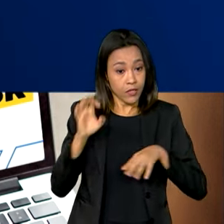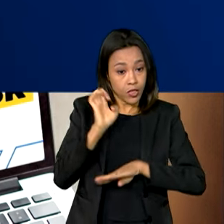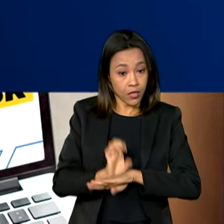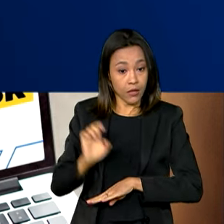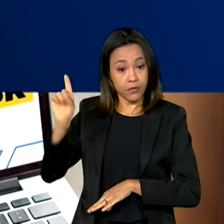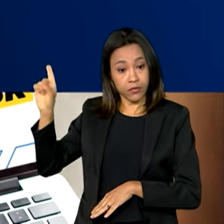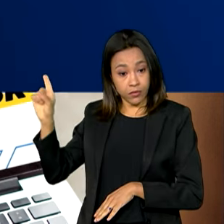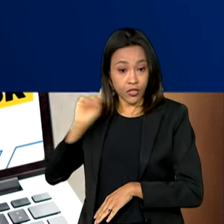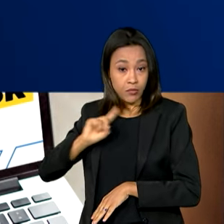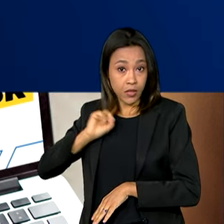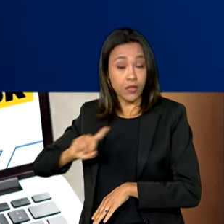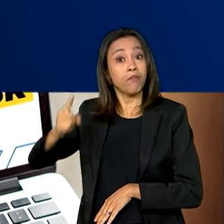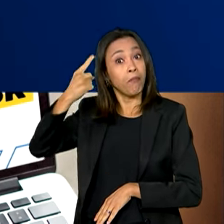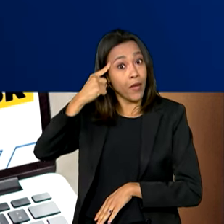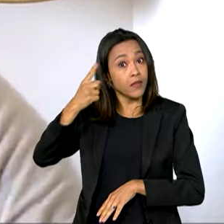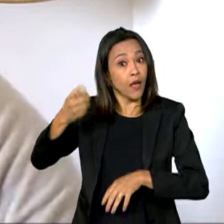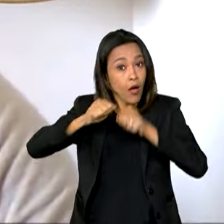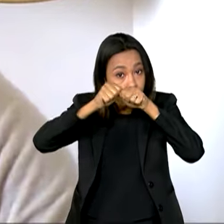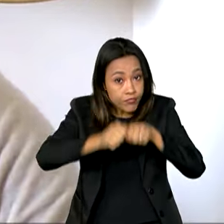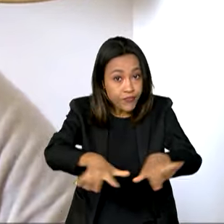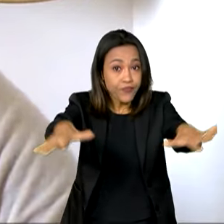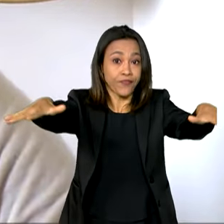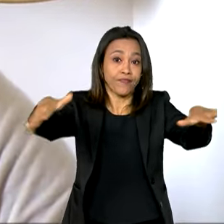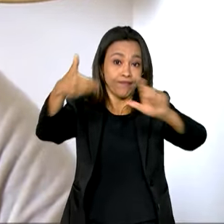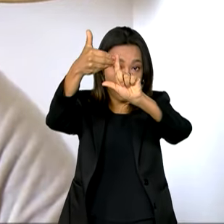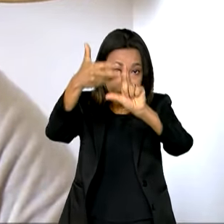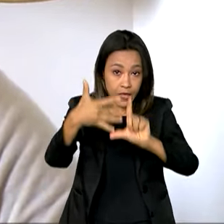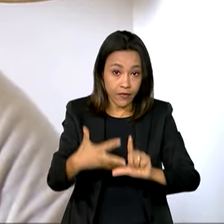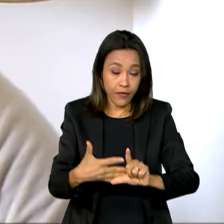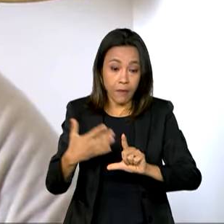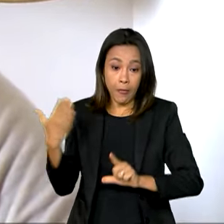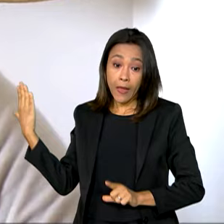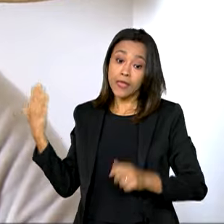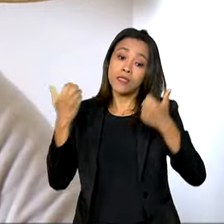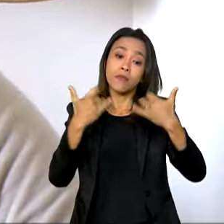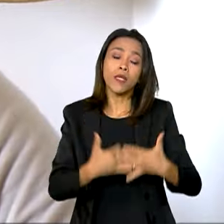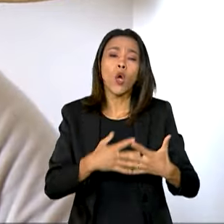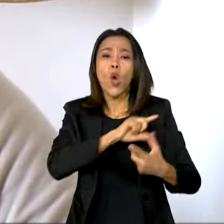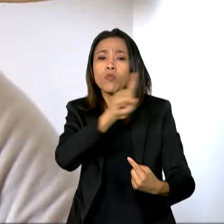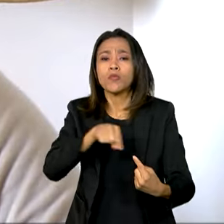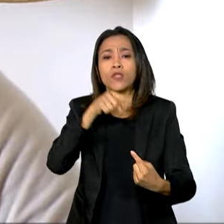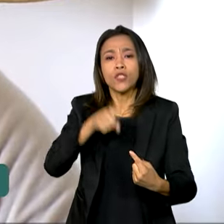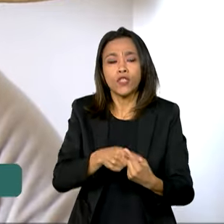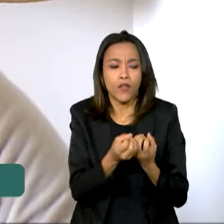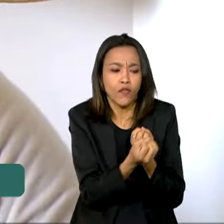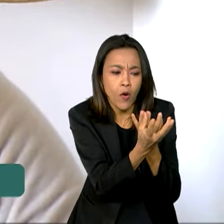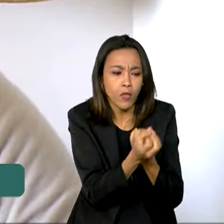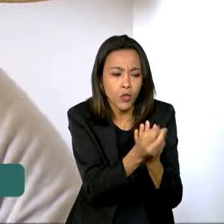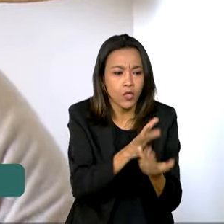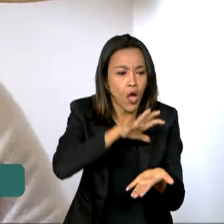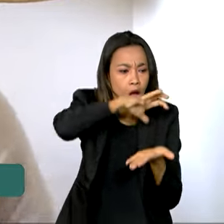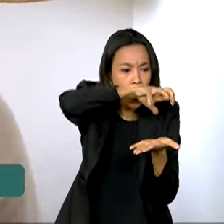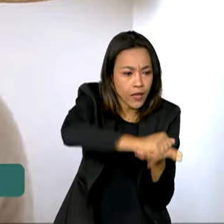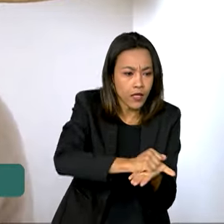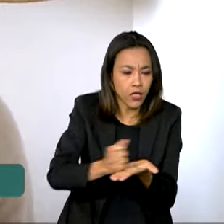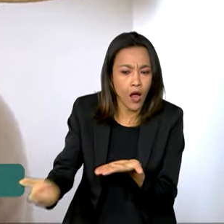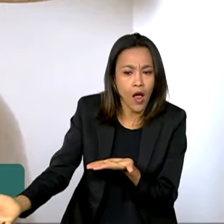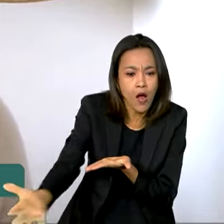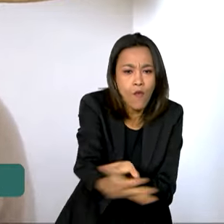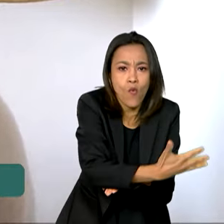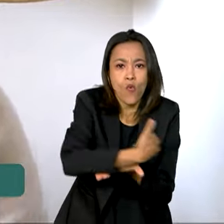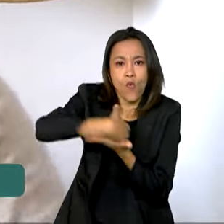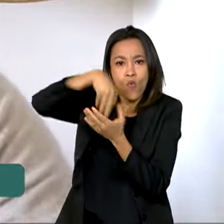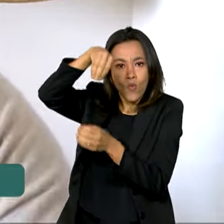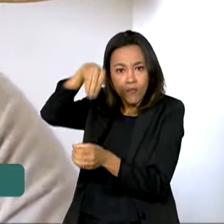pensa em expandir o uso da plataforma. Ele tem o objetivo de fazer integração das bases de dados do governo para que o